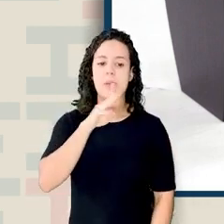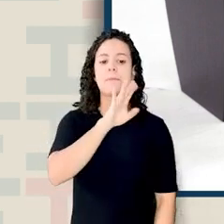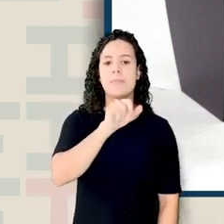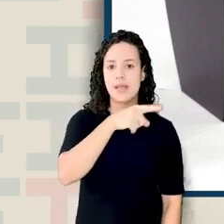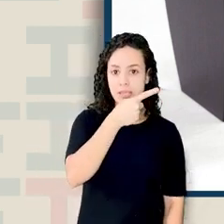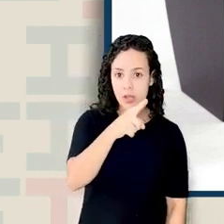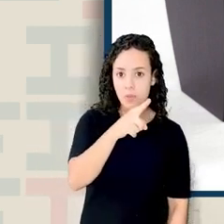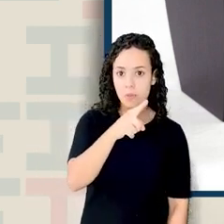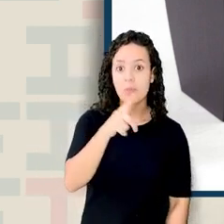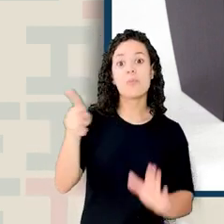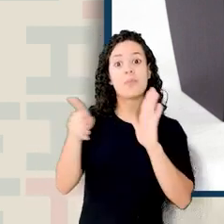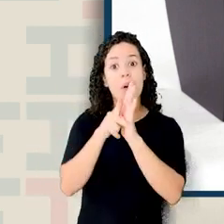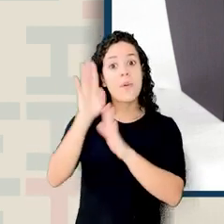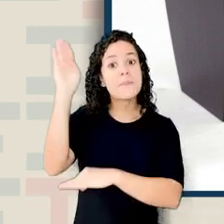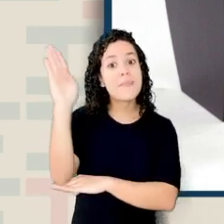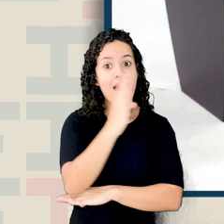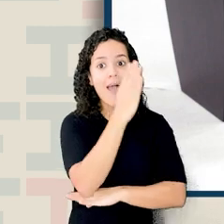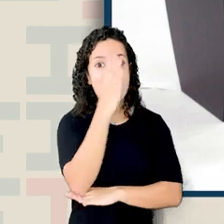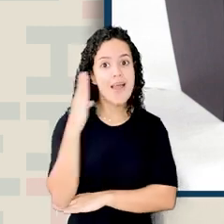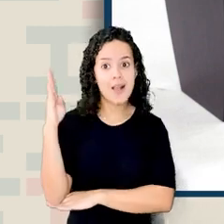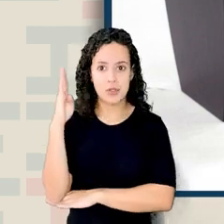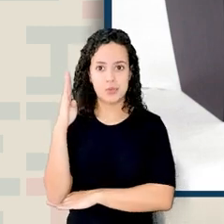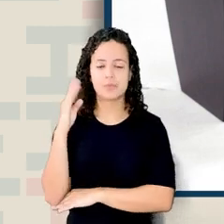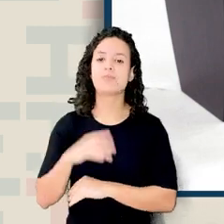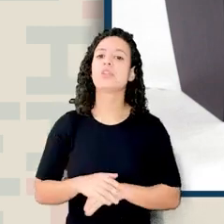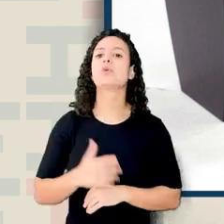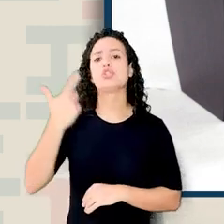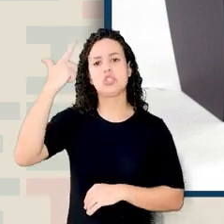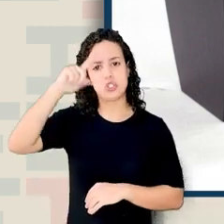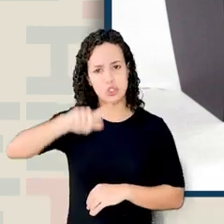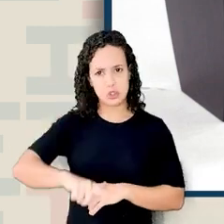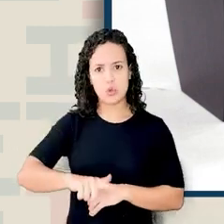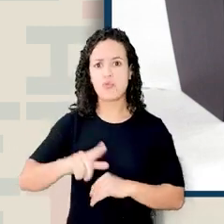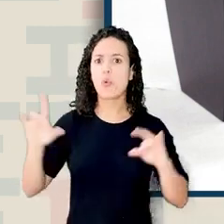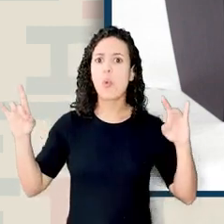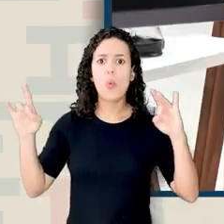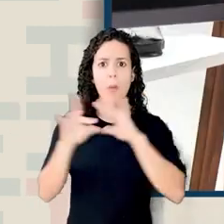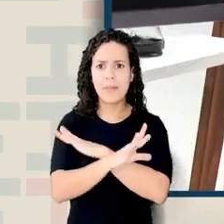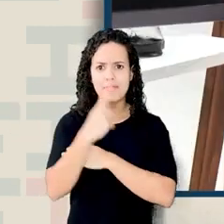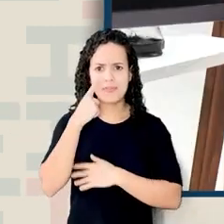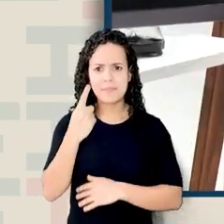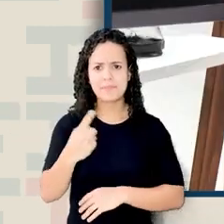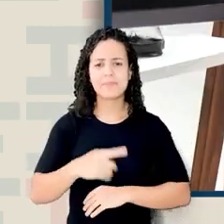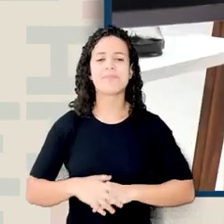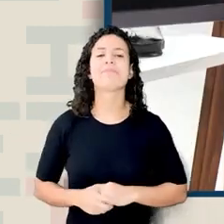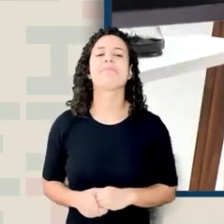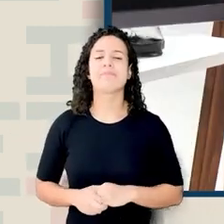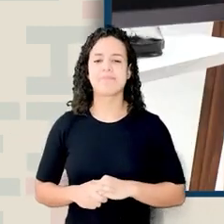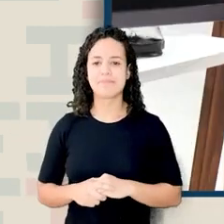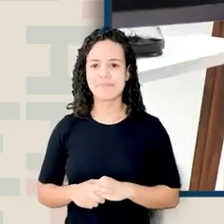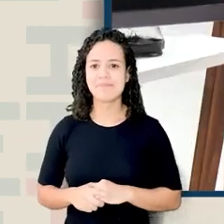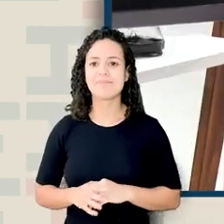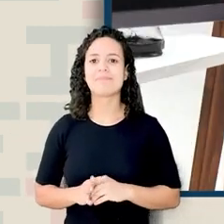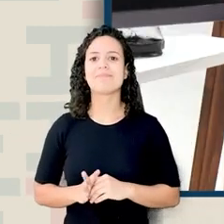baião de maracatu. Repetindo, fazendo ele completo.